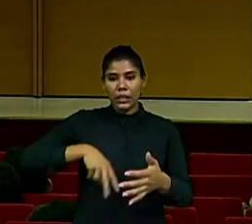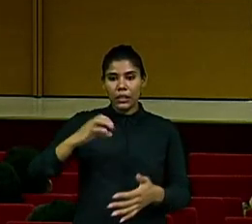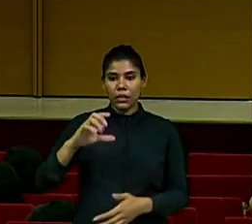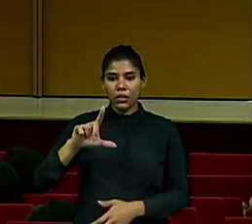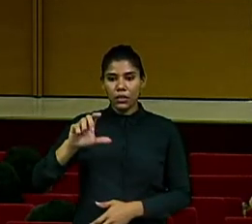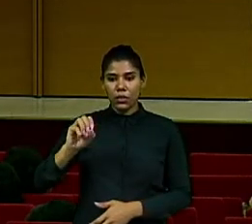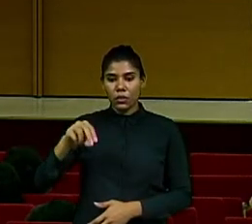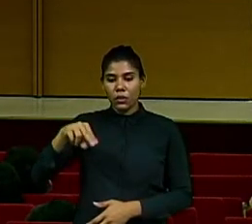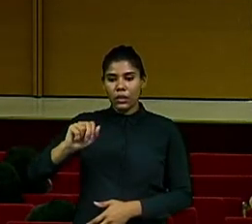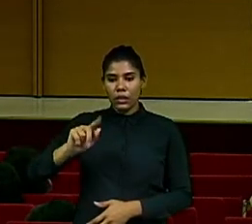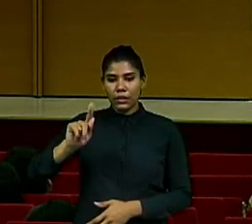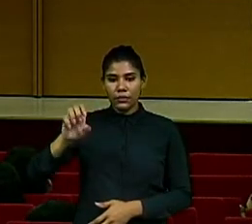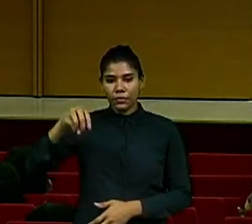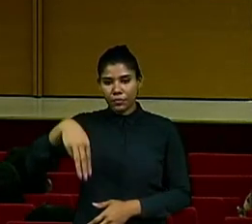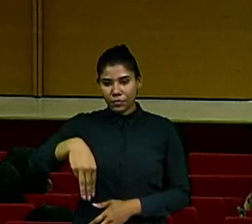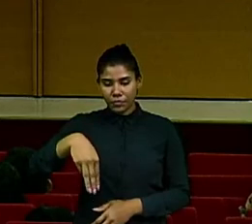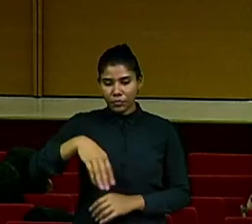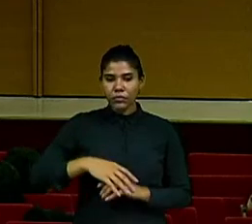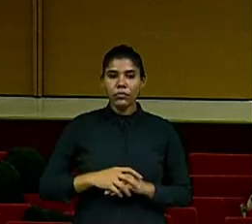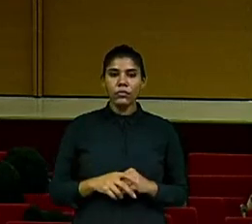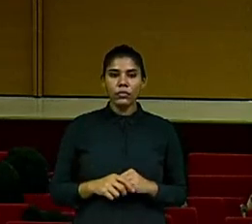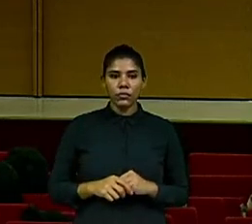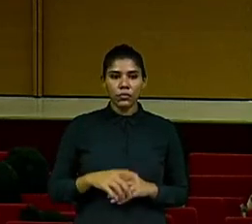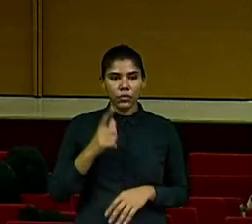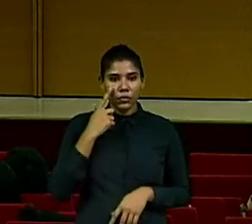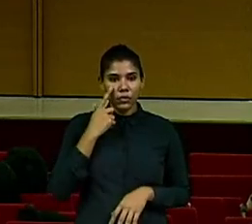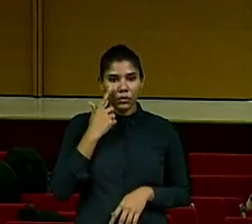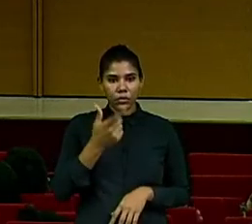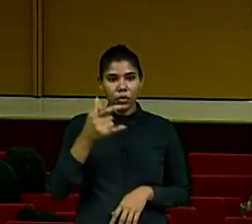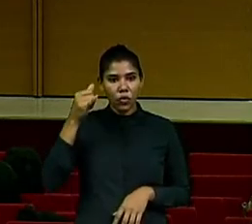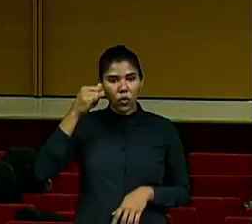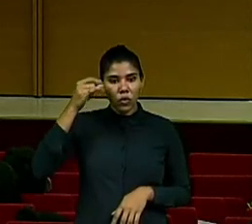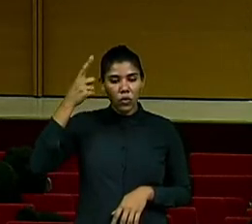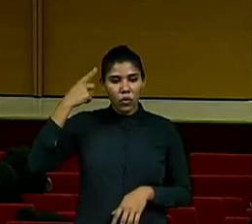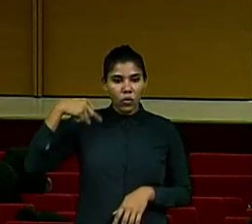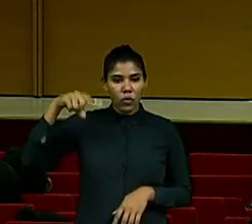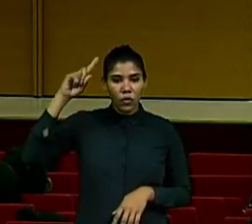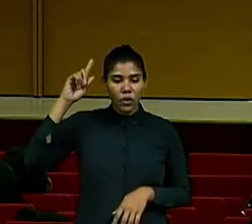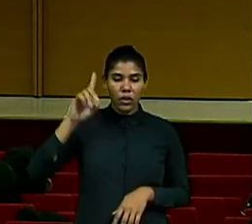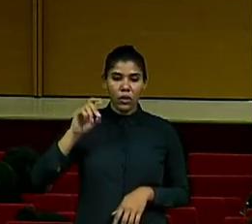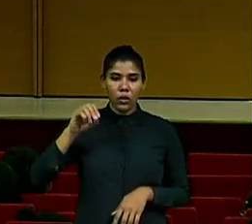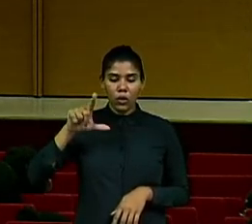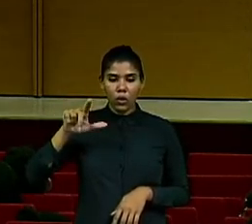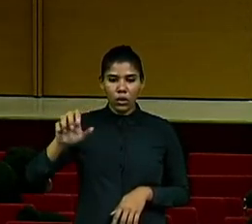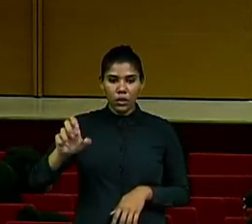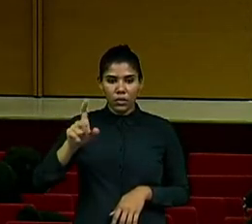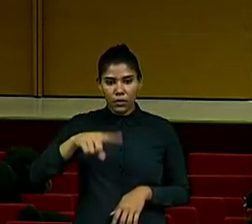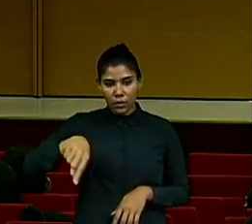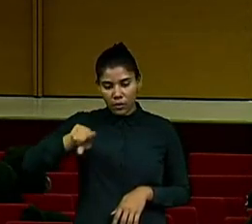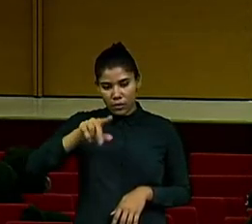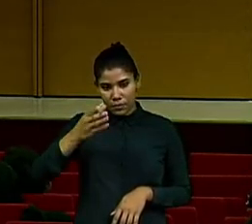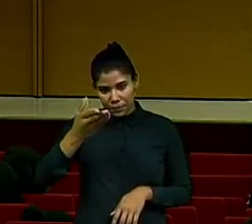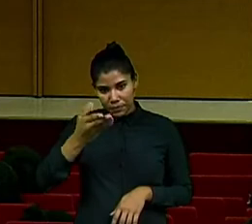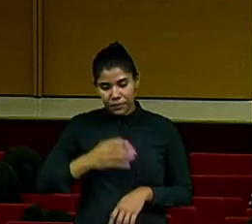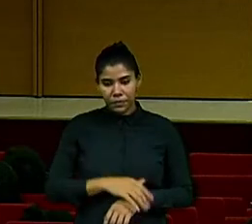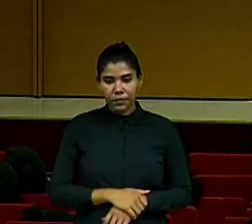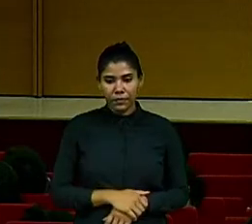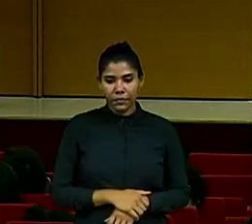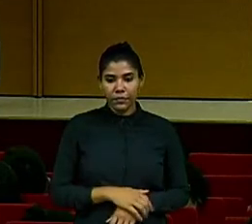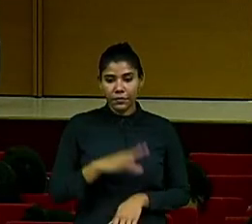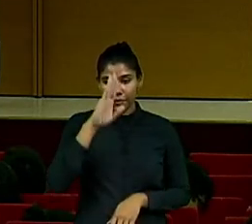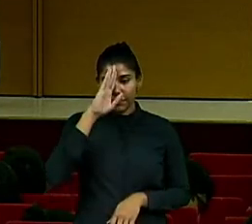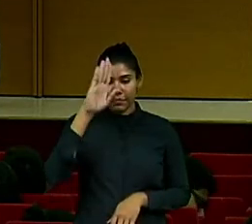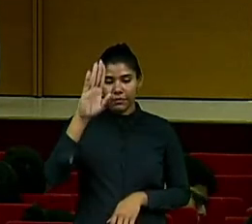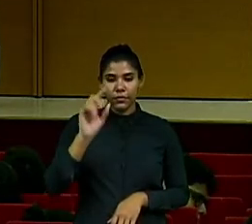organismo daquele caso clássico da ovelha Dolly onde eu copio um organismo e principalmente leva o